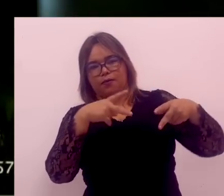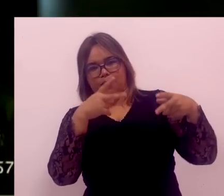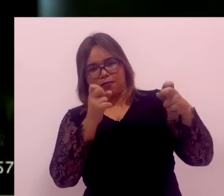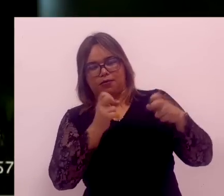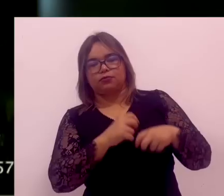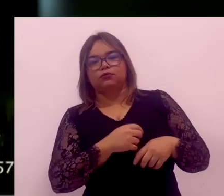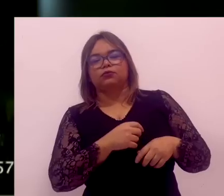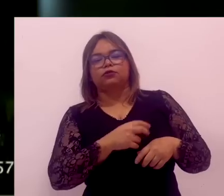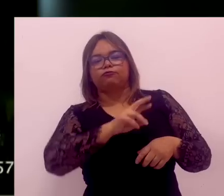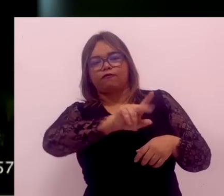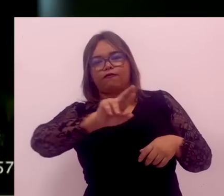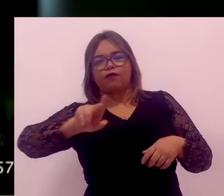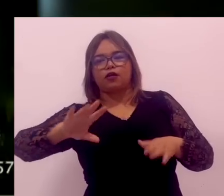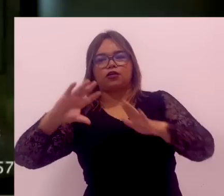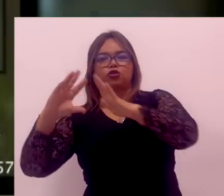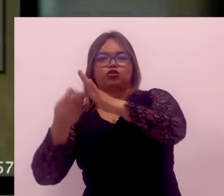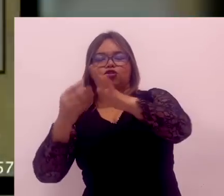pentecostais.